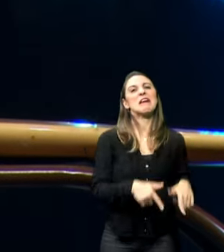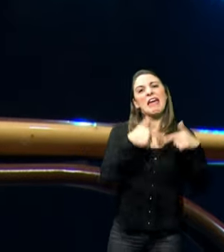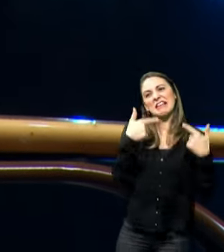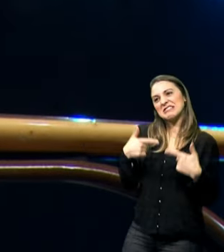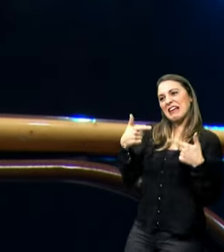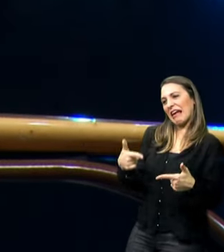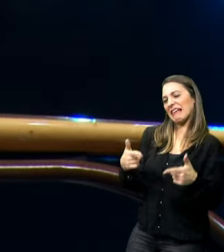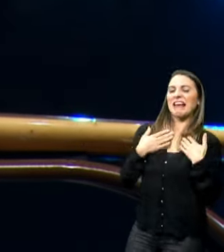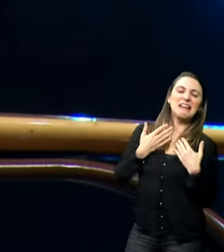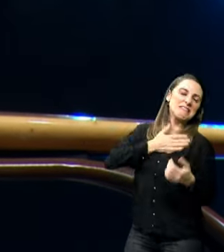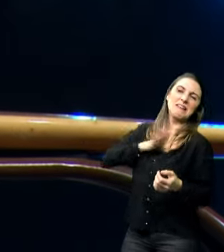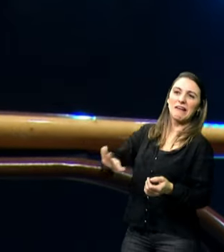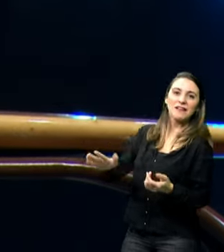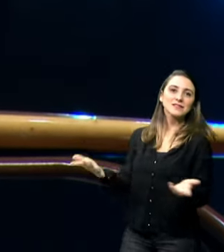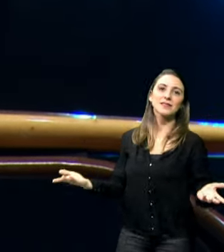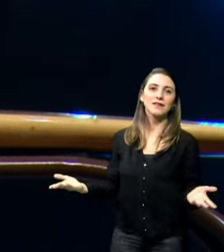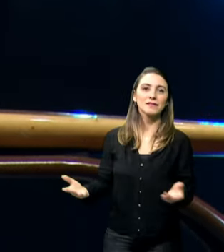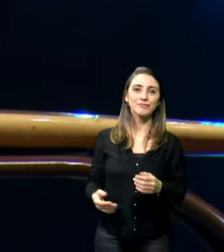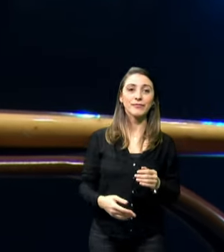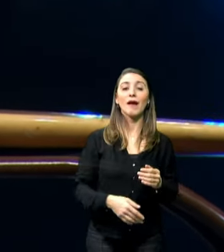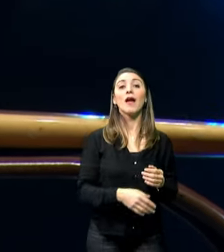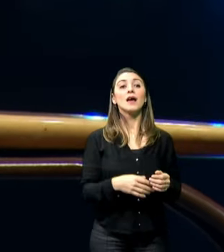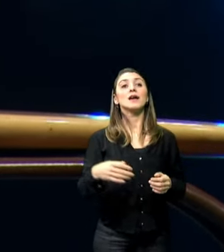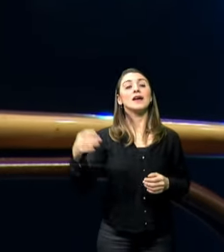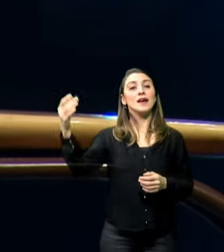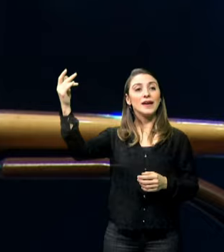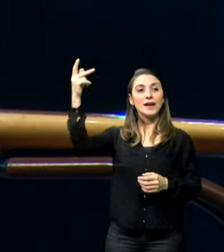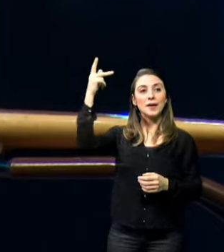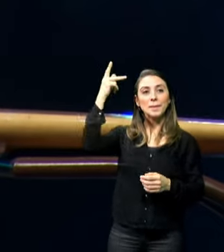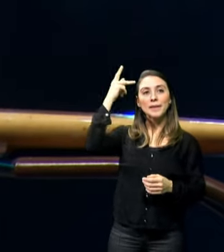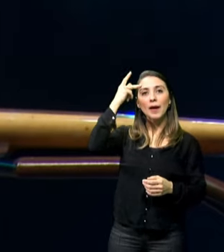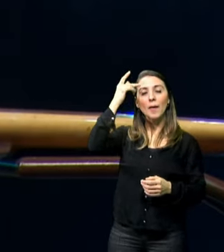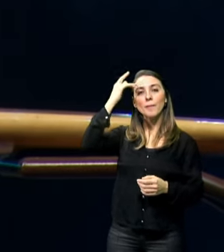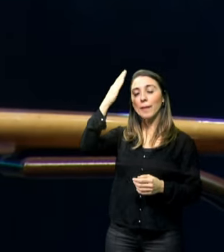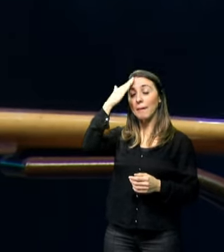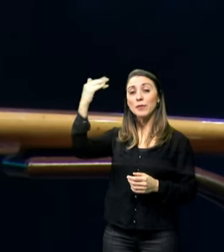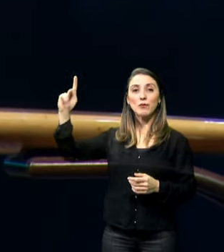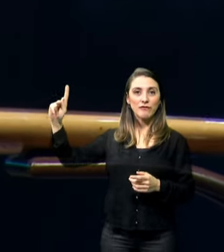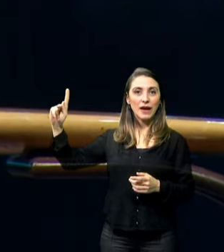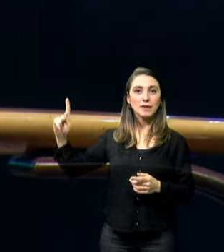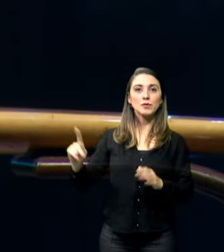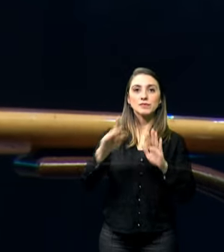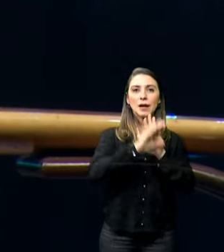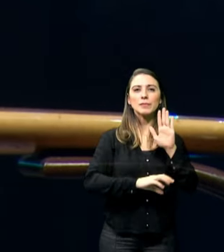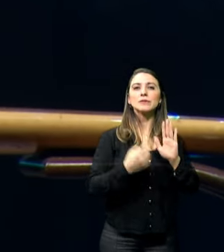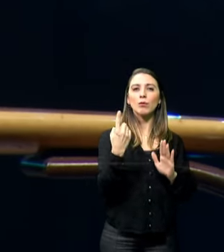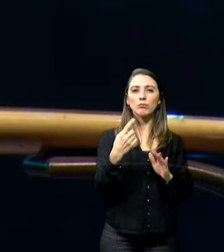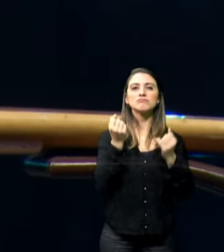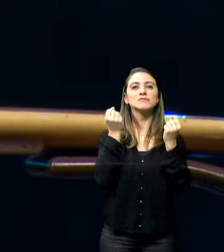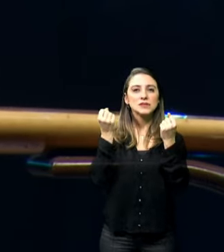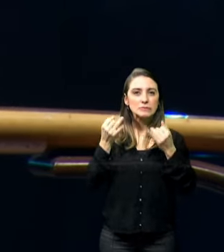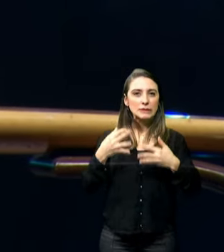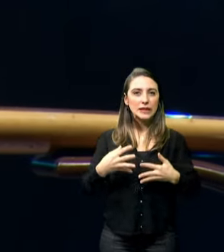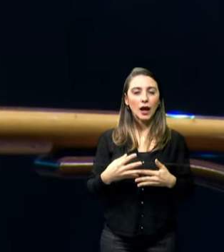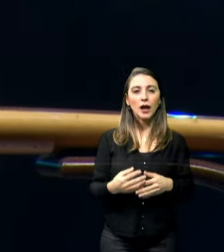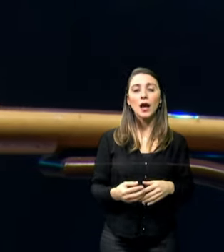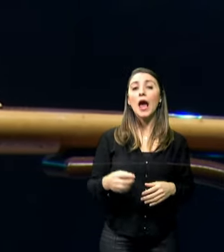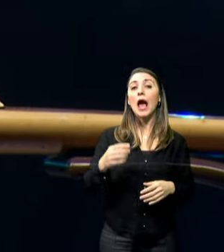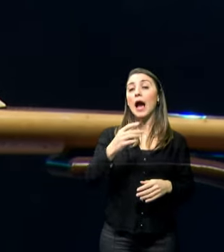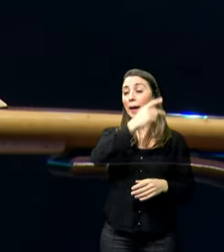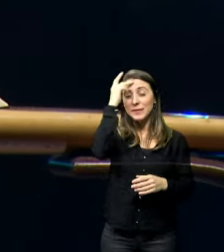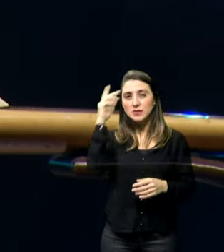Não sei o quê. Provérbios capítulo 18, versículo 1 diz: aquele que se isola